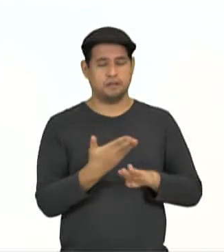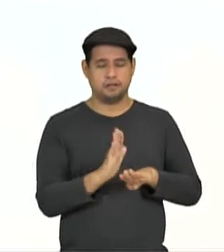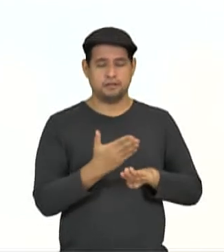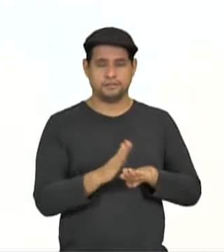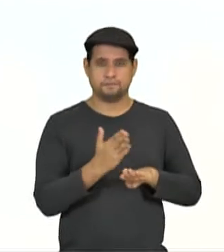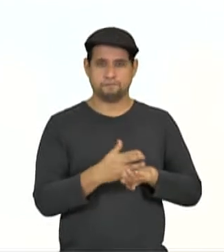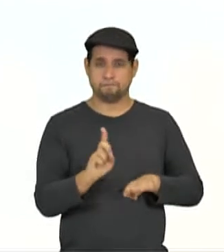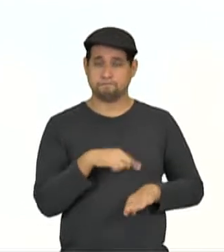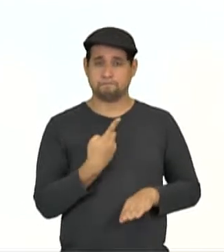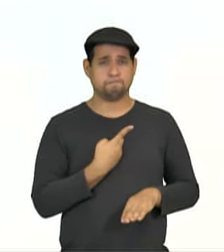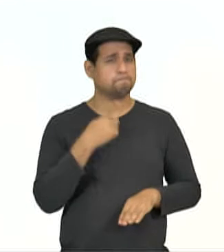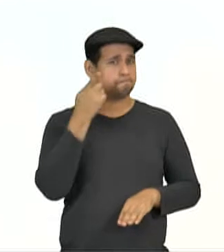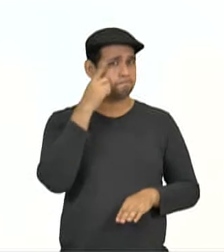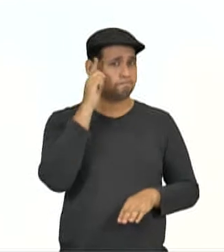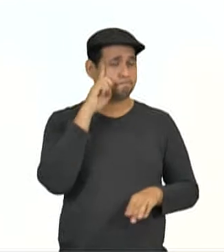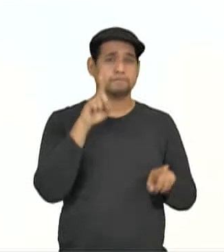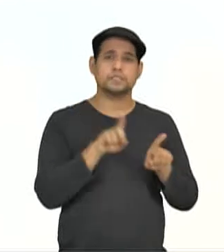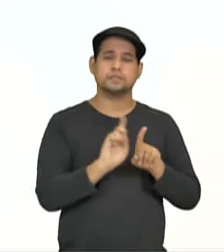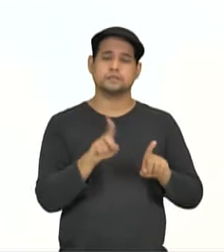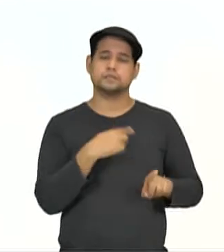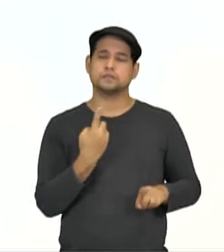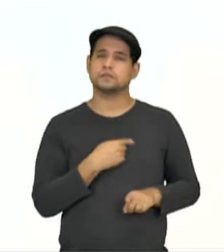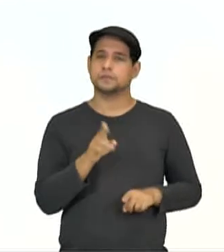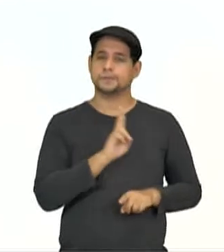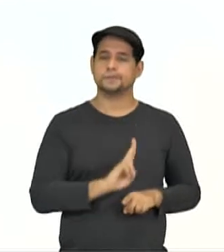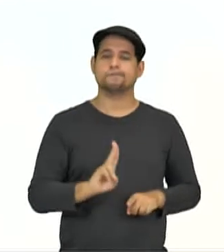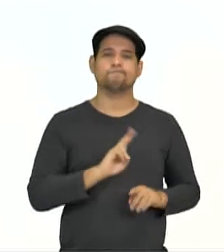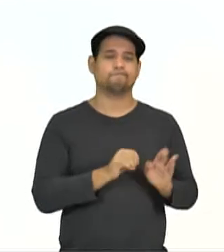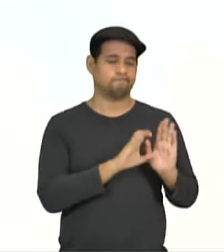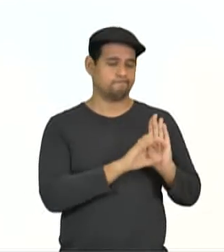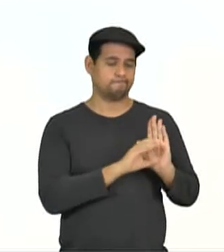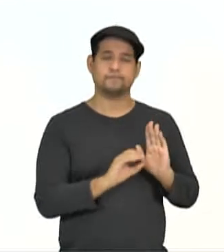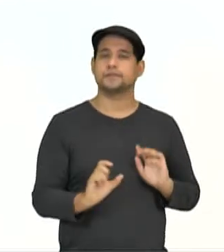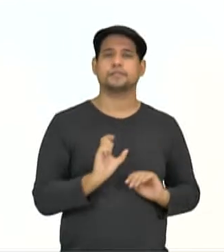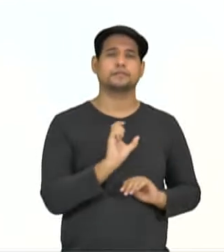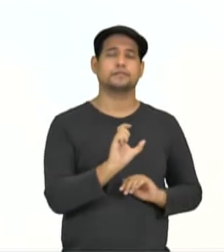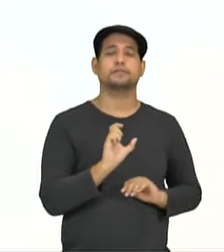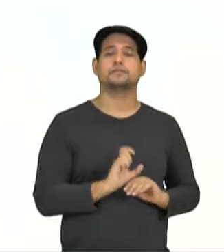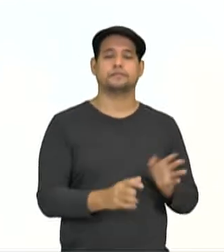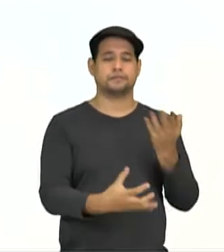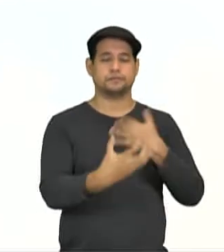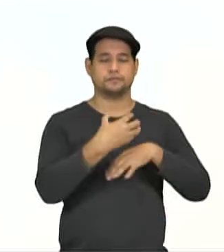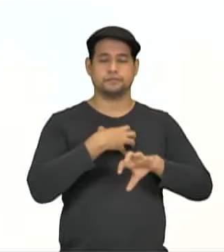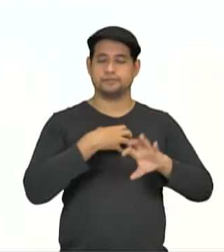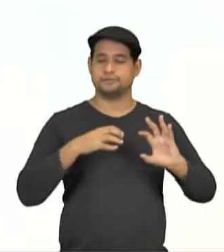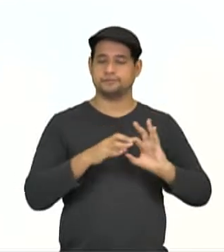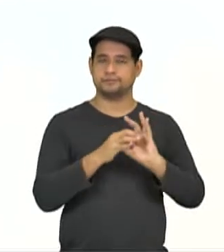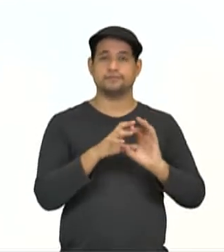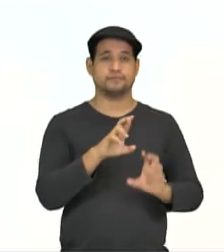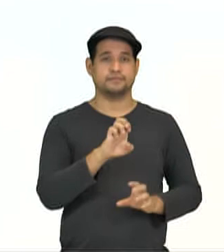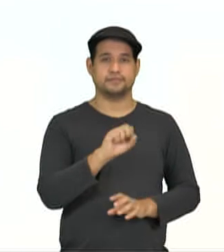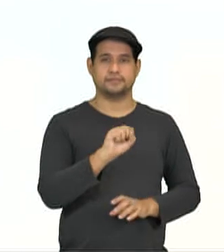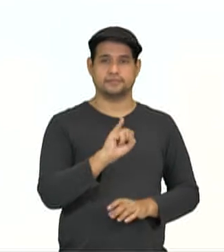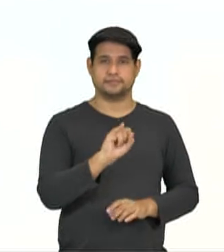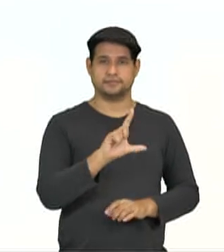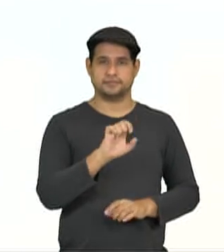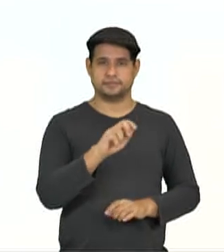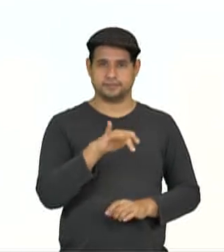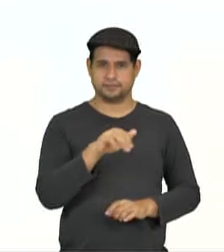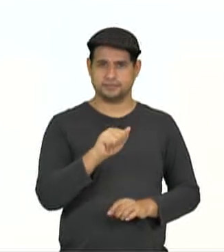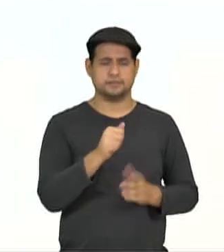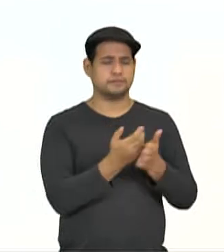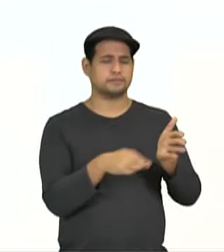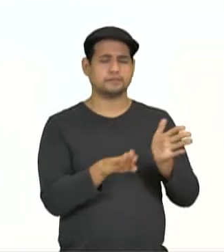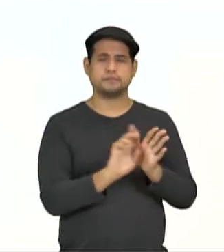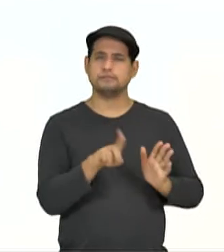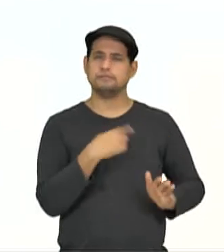no nosso dia a dia, mas vamos nos apropriar do conceito da palavra resiliência. Aplicar o conceito de resiliência para o